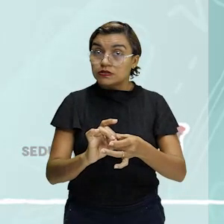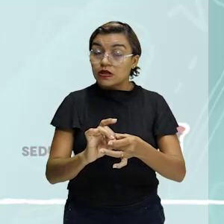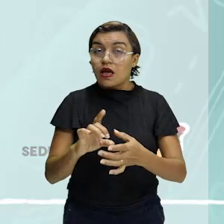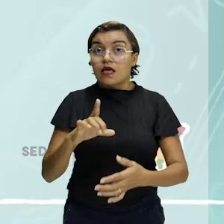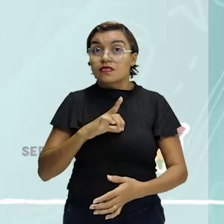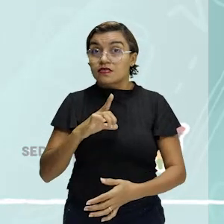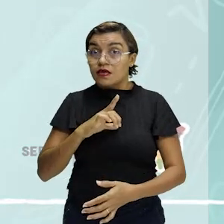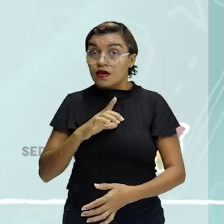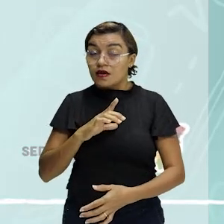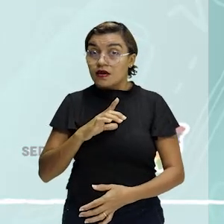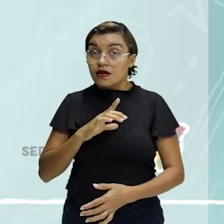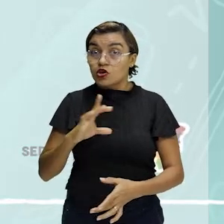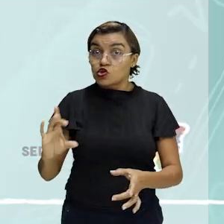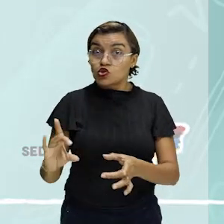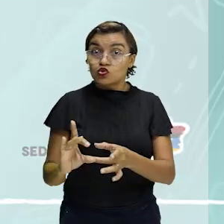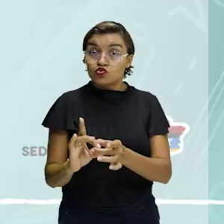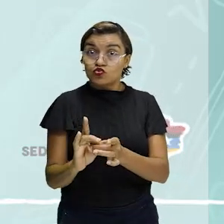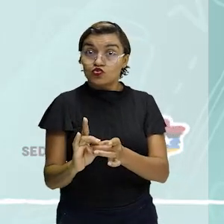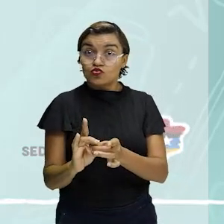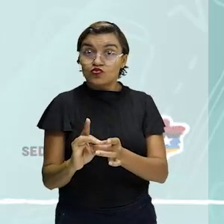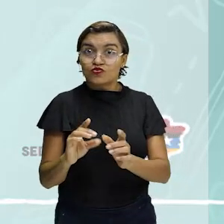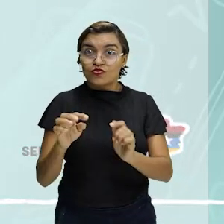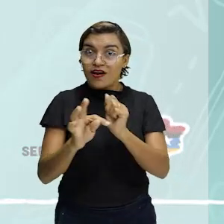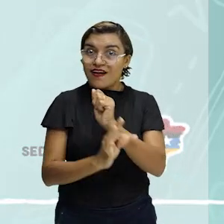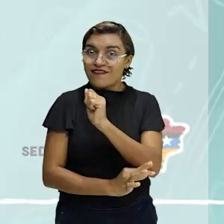a física, tá bom? Vamos continuar.